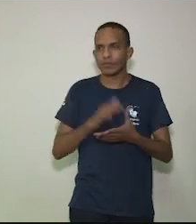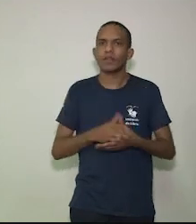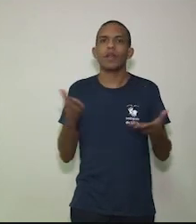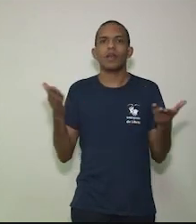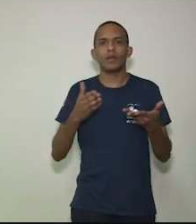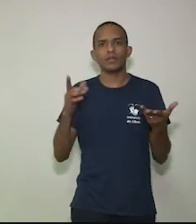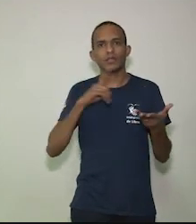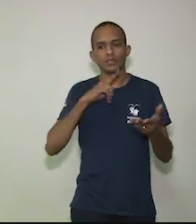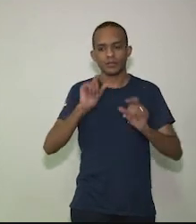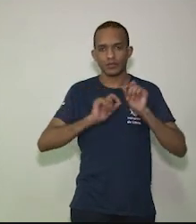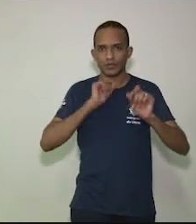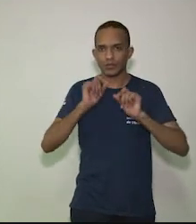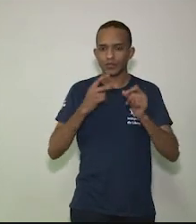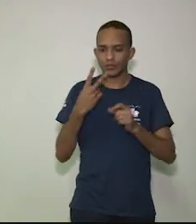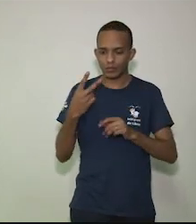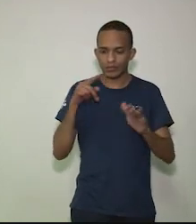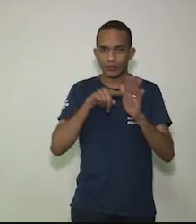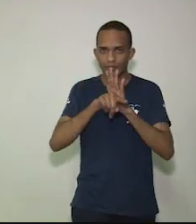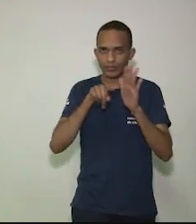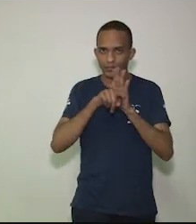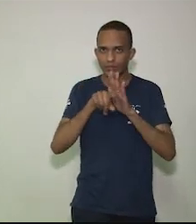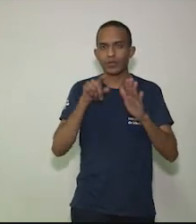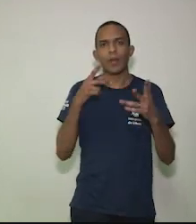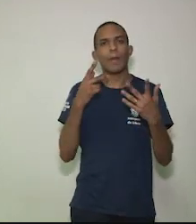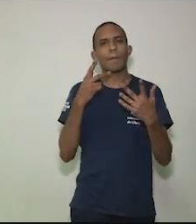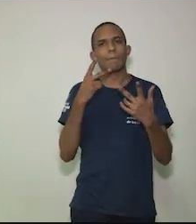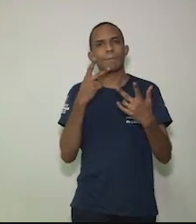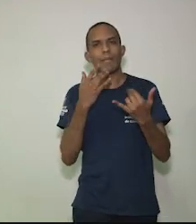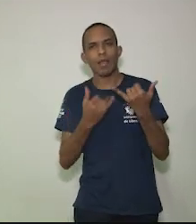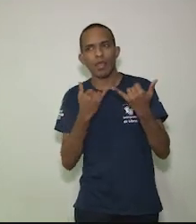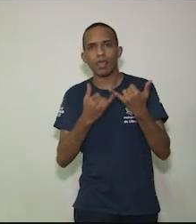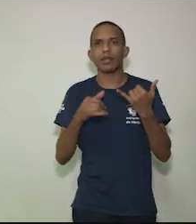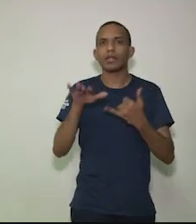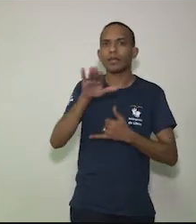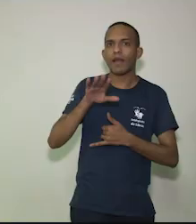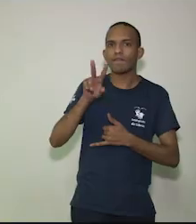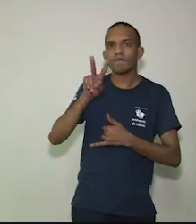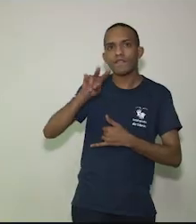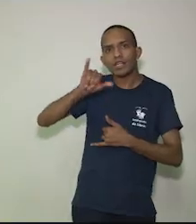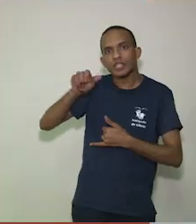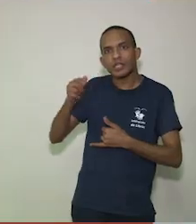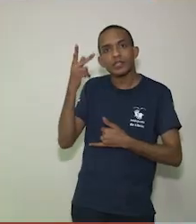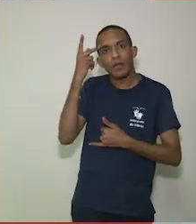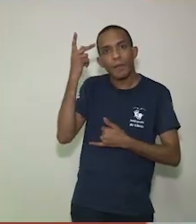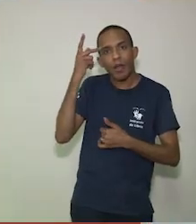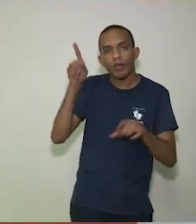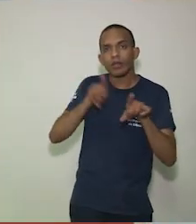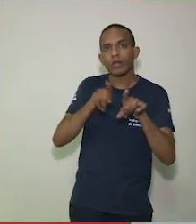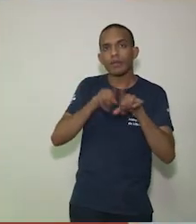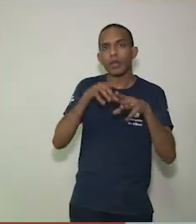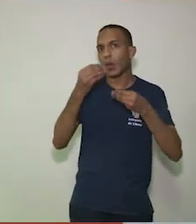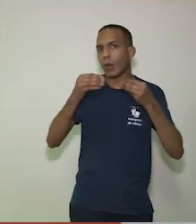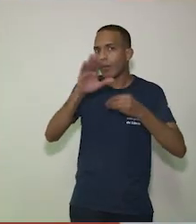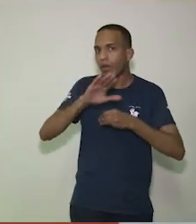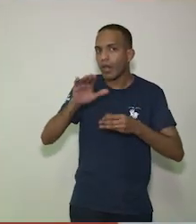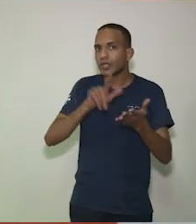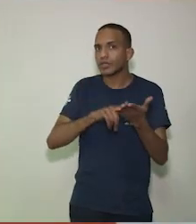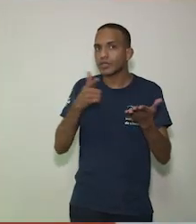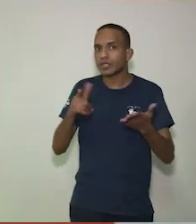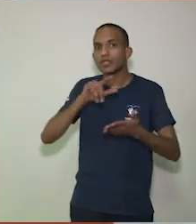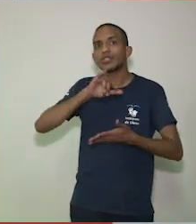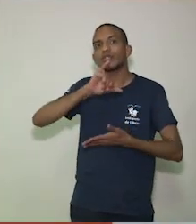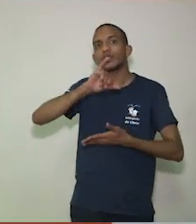nós temos duas perguntas semelhantes, tanto da Veja São Paulo, também como do jornalista